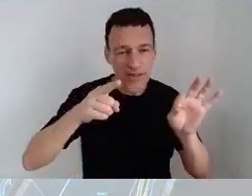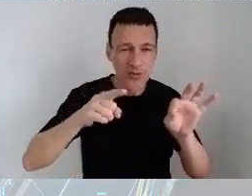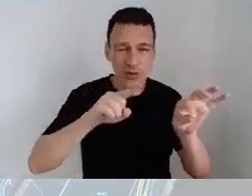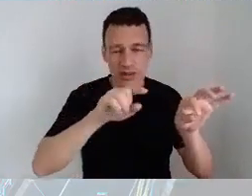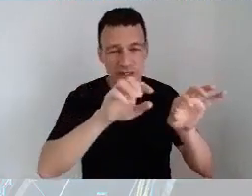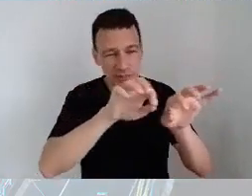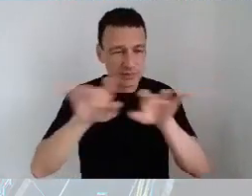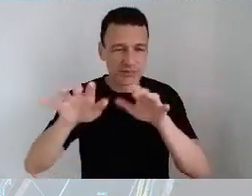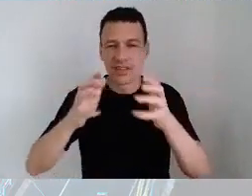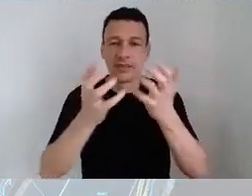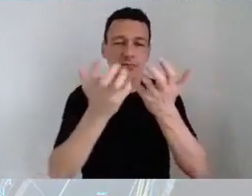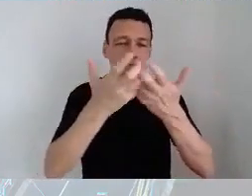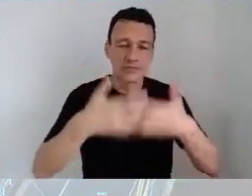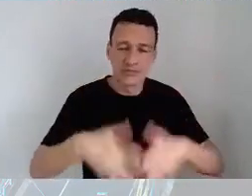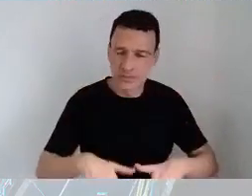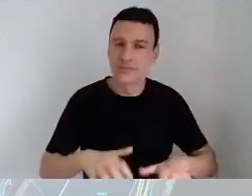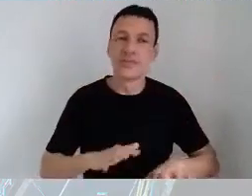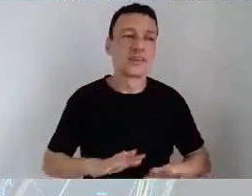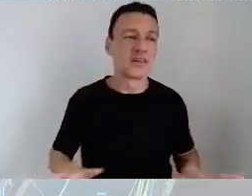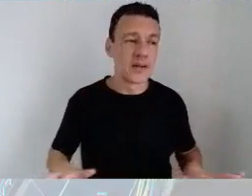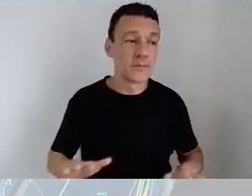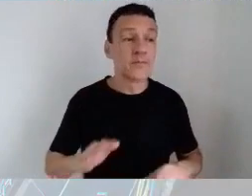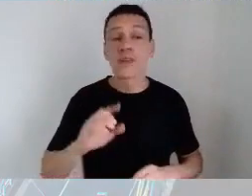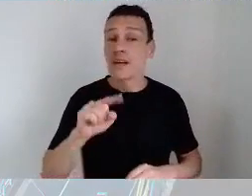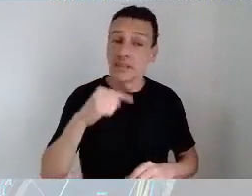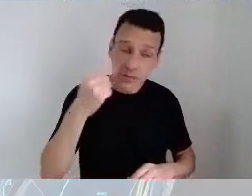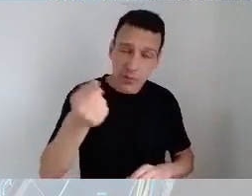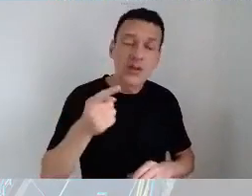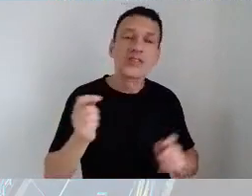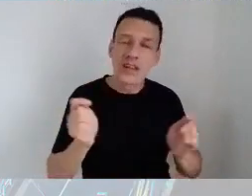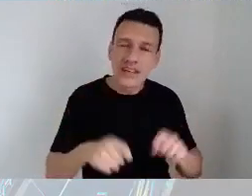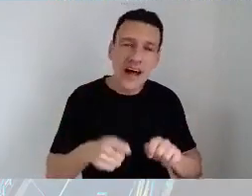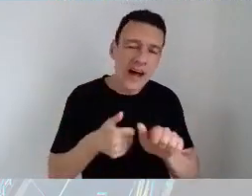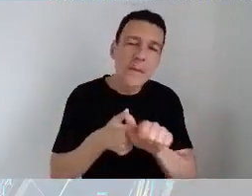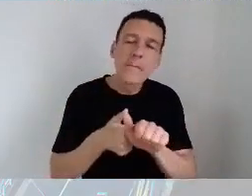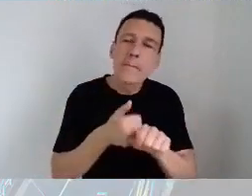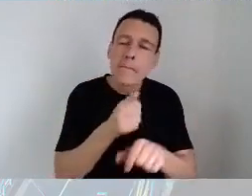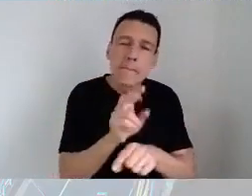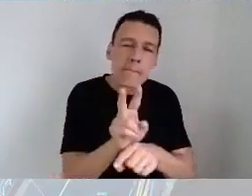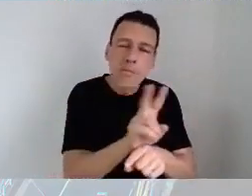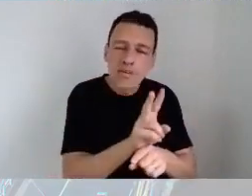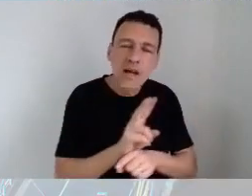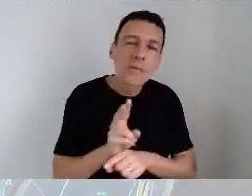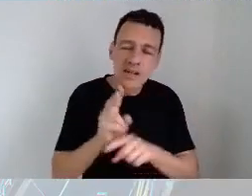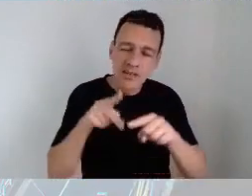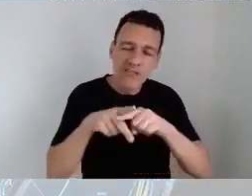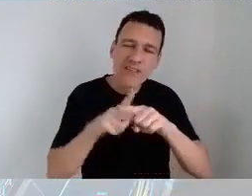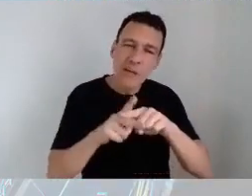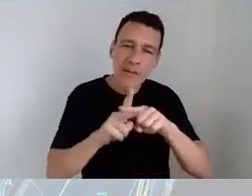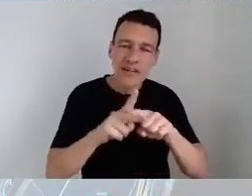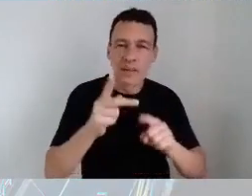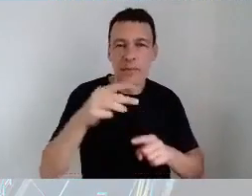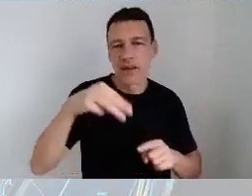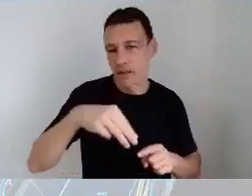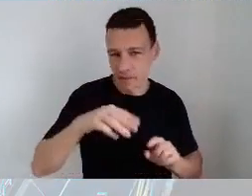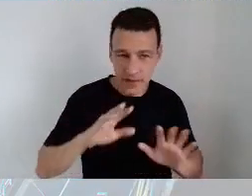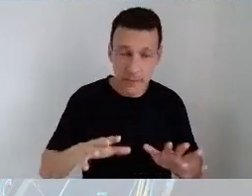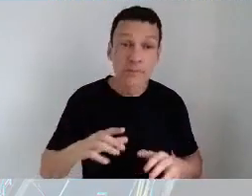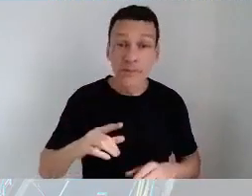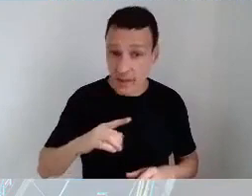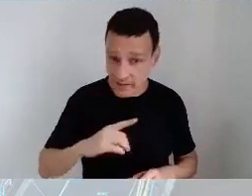esse monitoramento em uma ferramenta PM. Eu tenho um exemplo aqui que é mais didático mesmo,